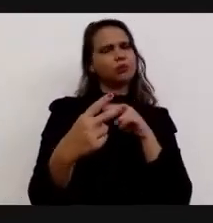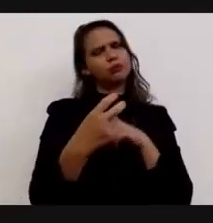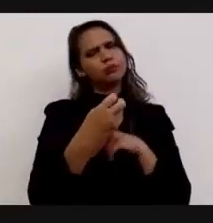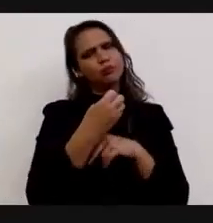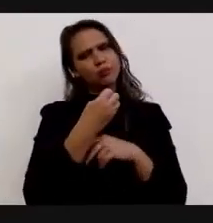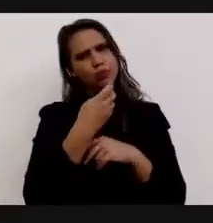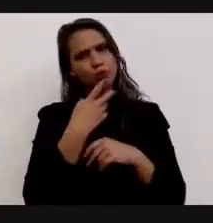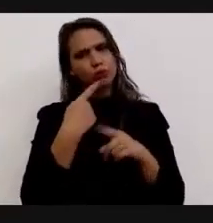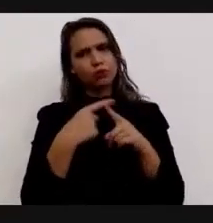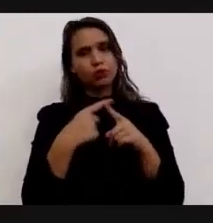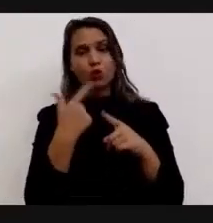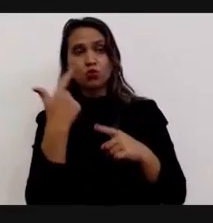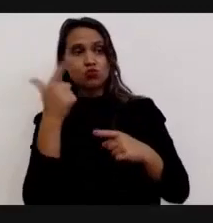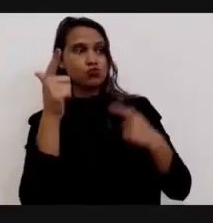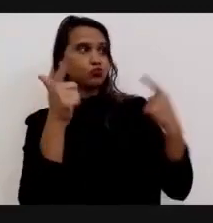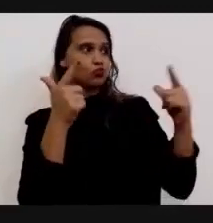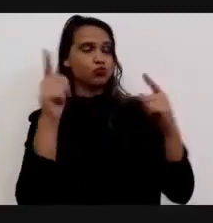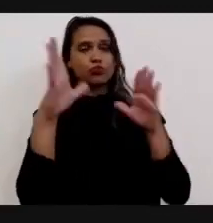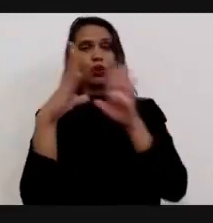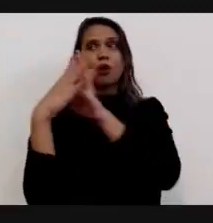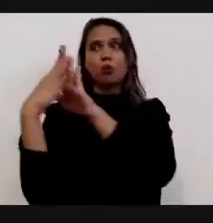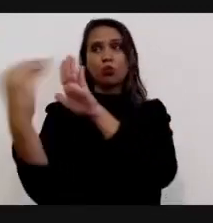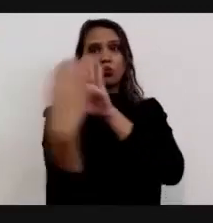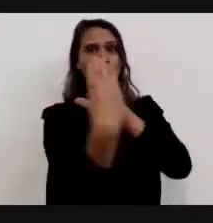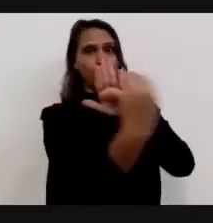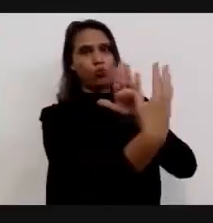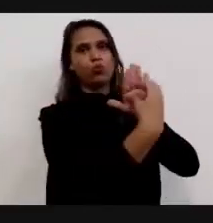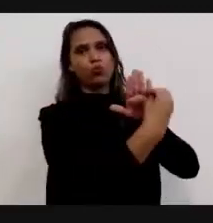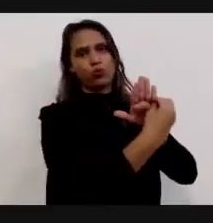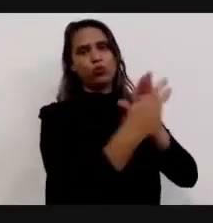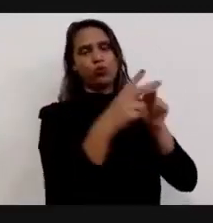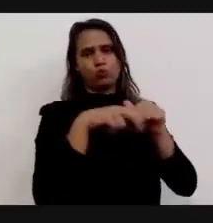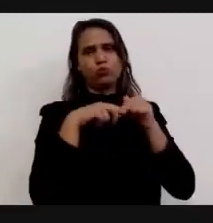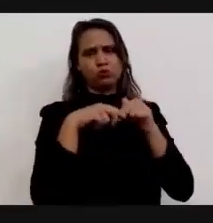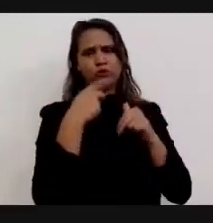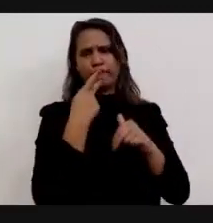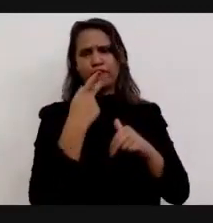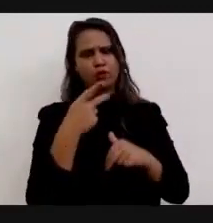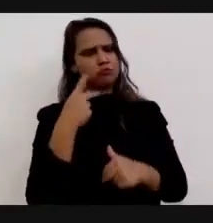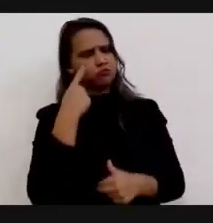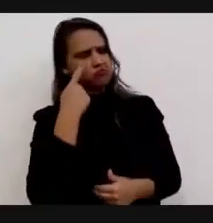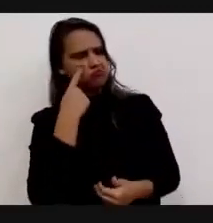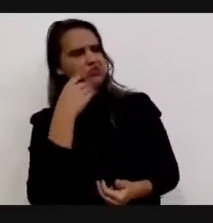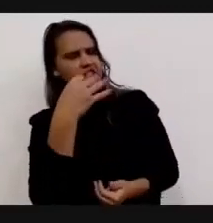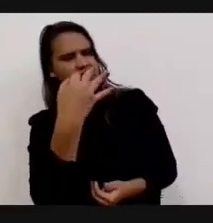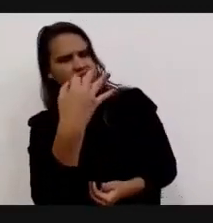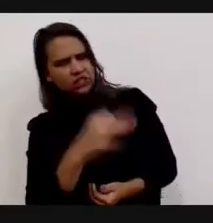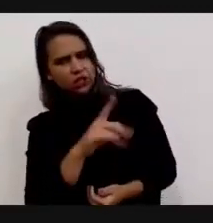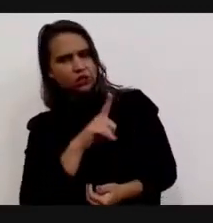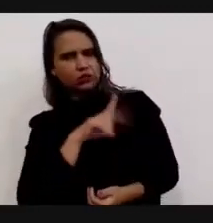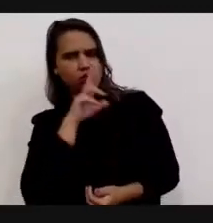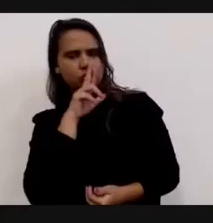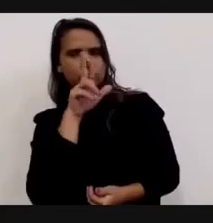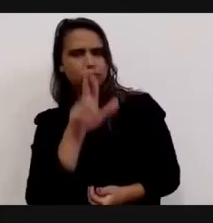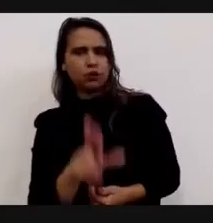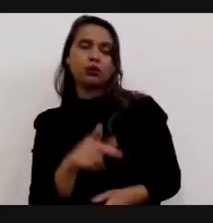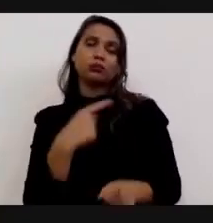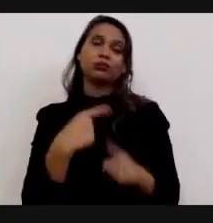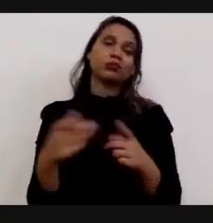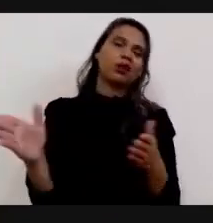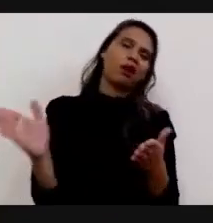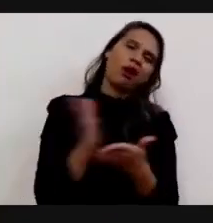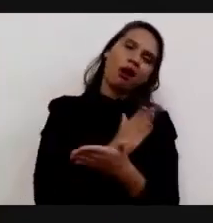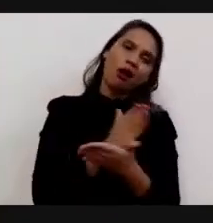muito legal, porque outras câmaras municipais já estão fazendo, né? Então, a gente vê que está dando certo, está dando resultado, porque muitas vezes, no parlamento